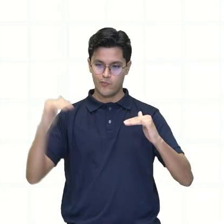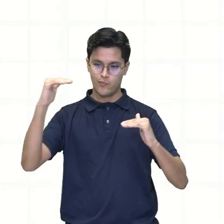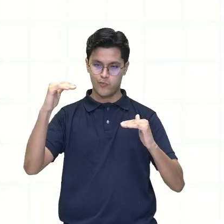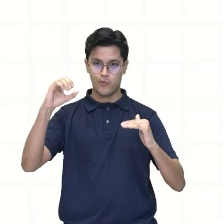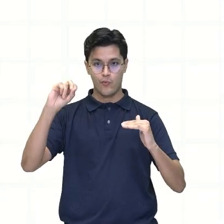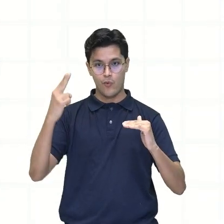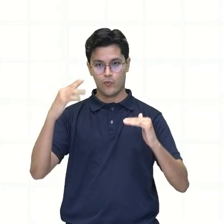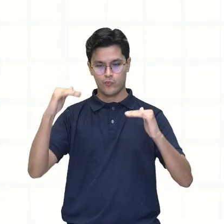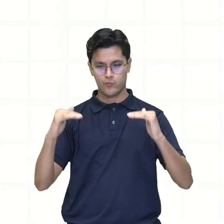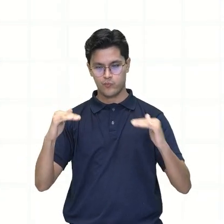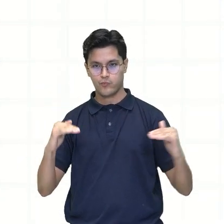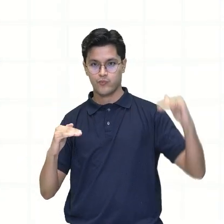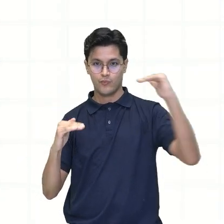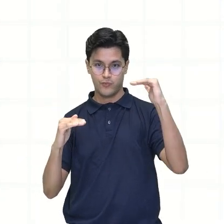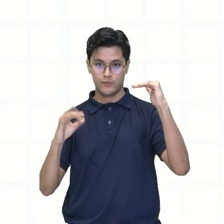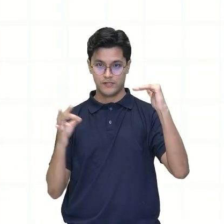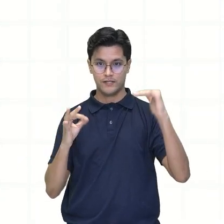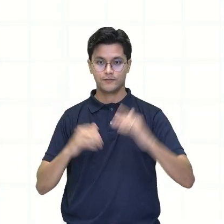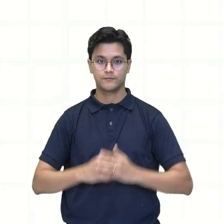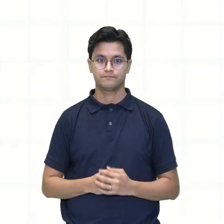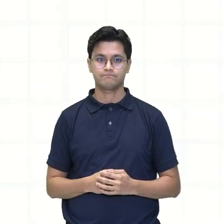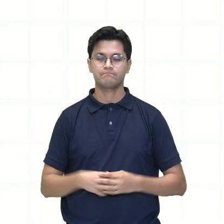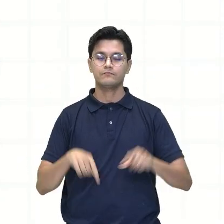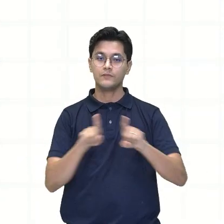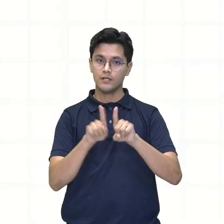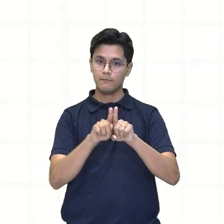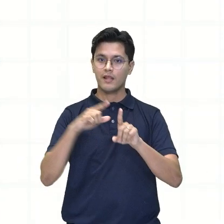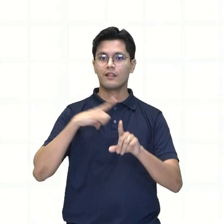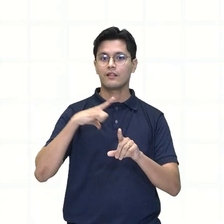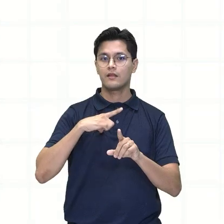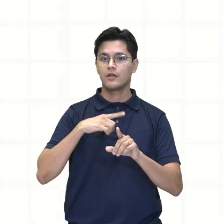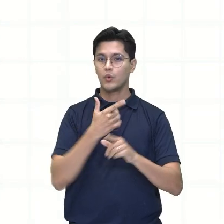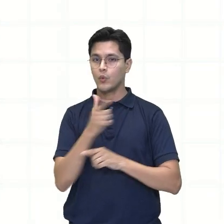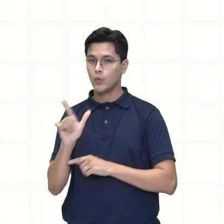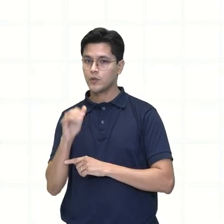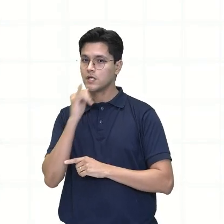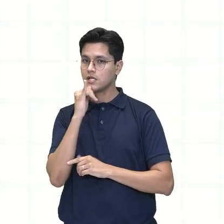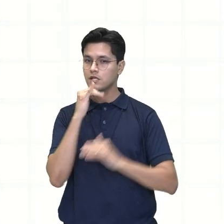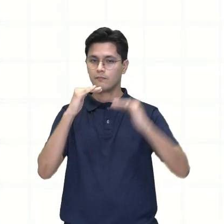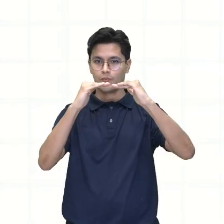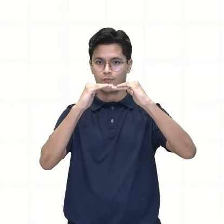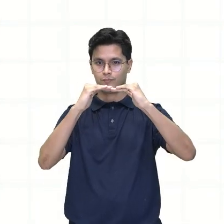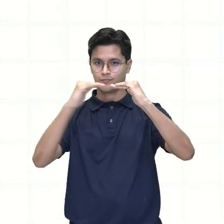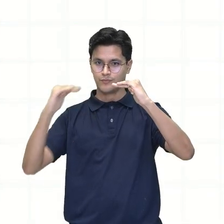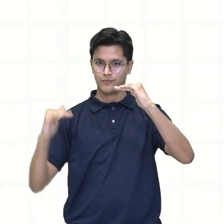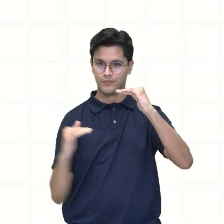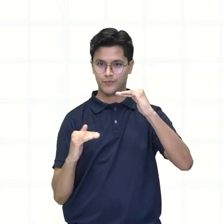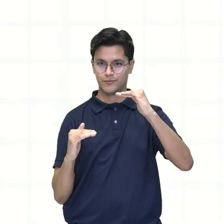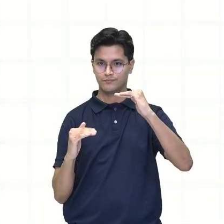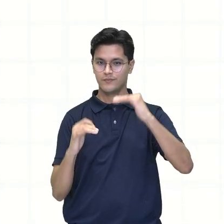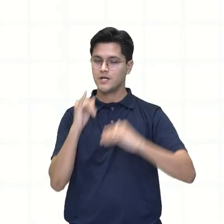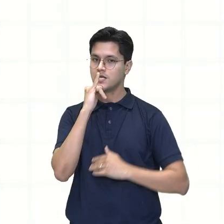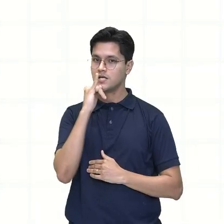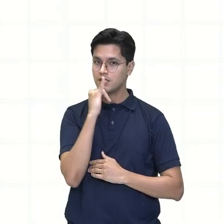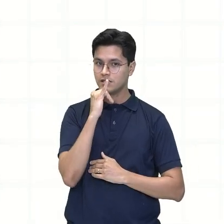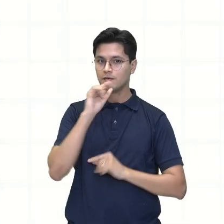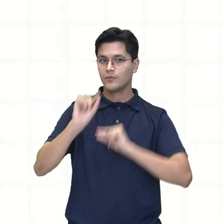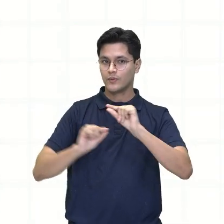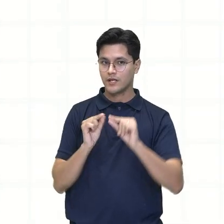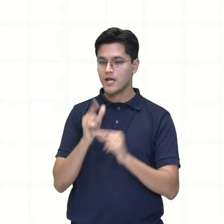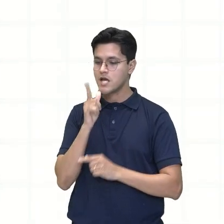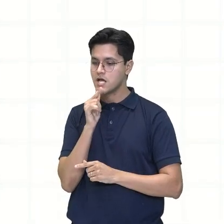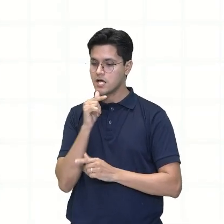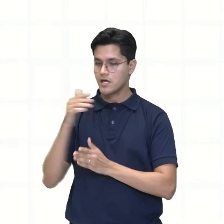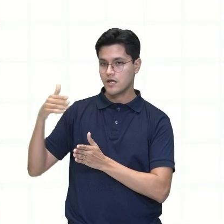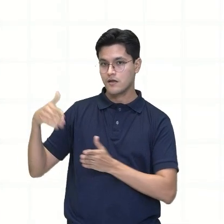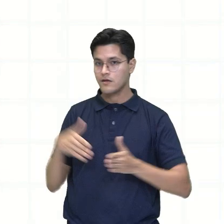Nós também temos uma comparação de inferioridade. O Rio São Francisco é menos belo que